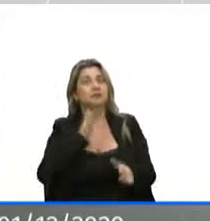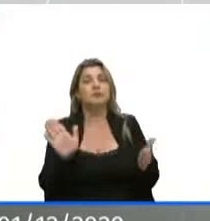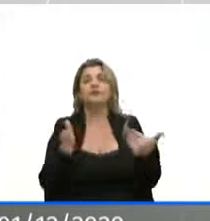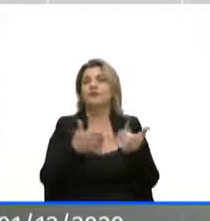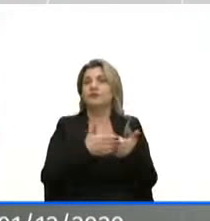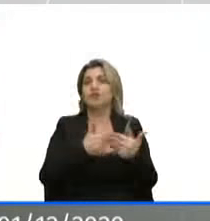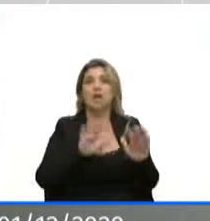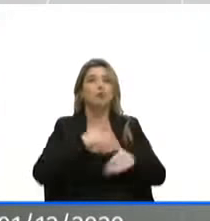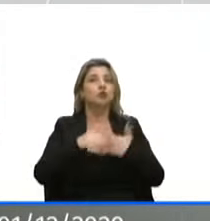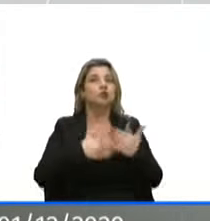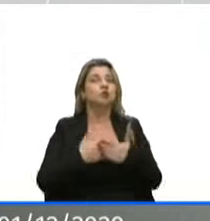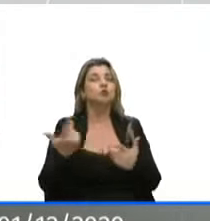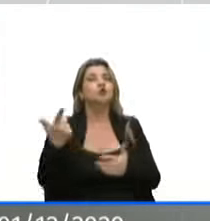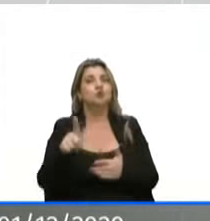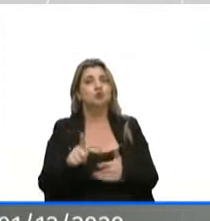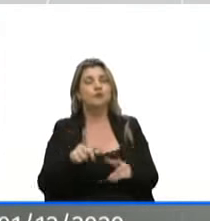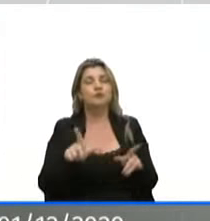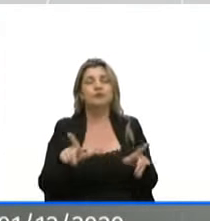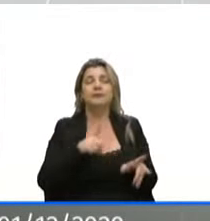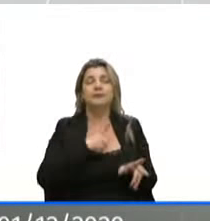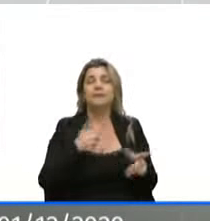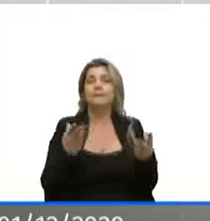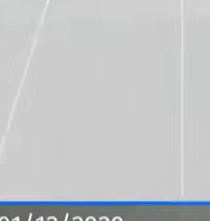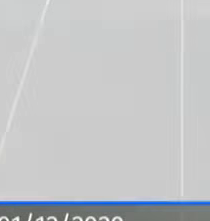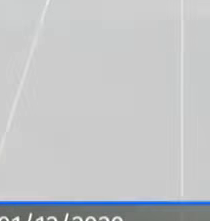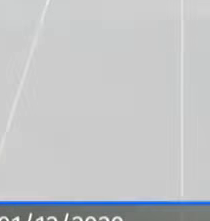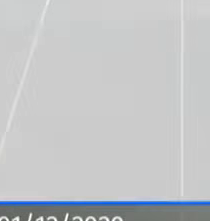de novo aí e vai ter muita gente quebrada.